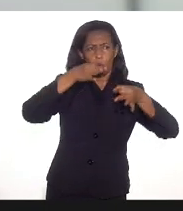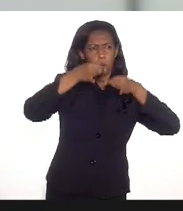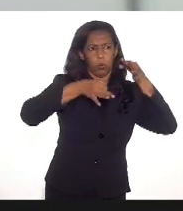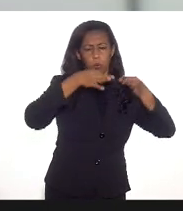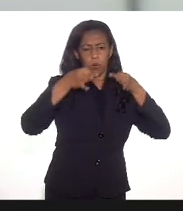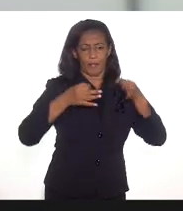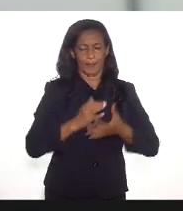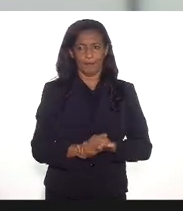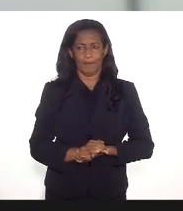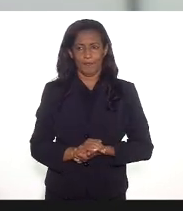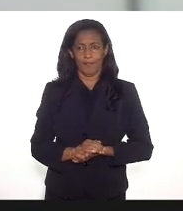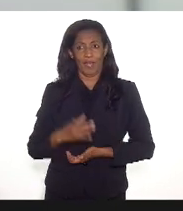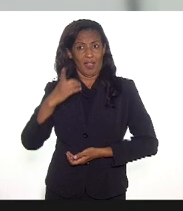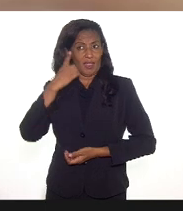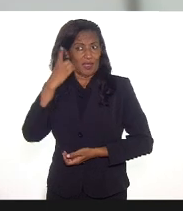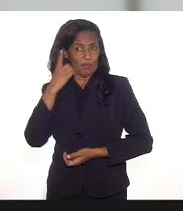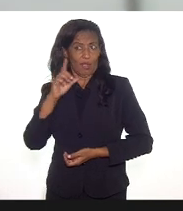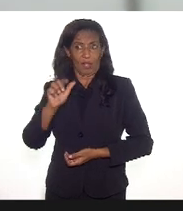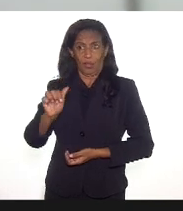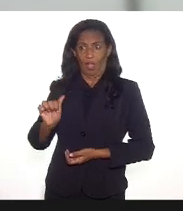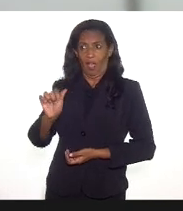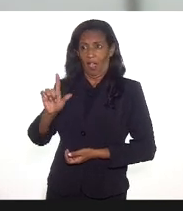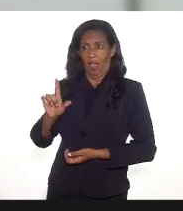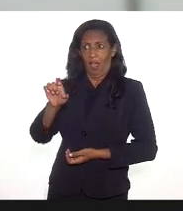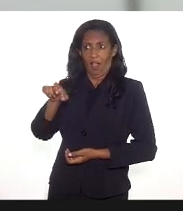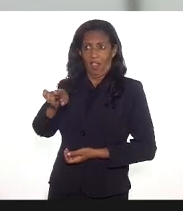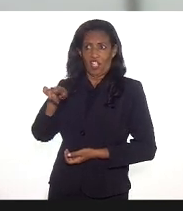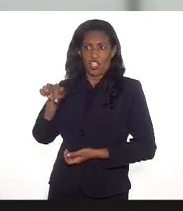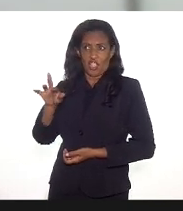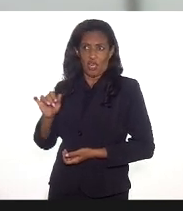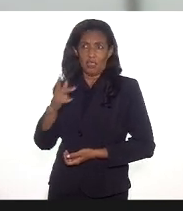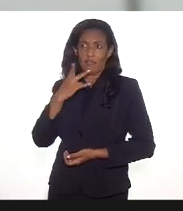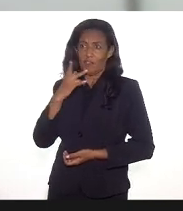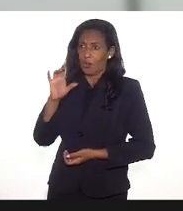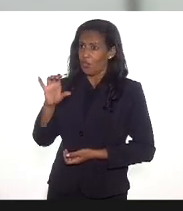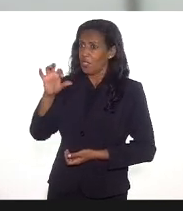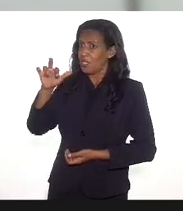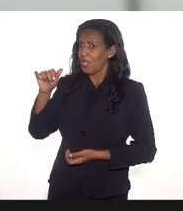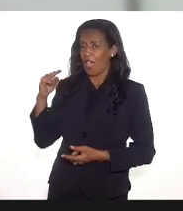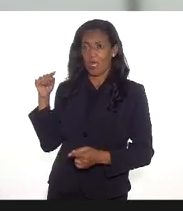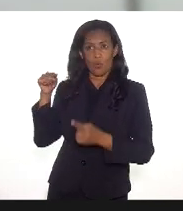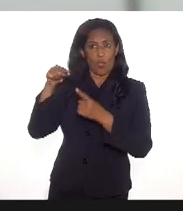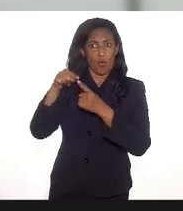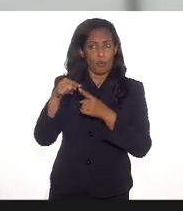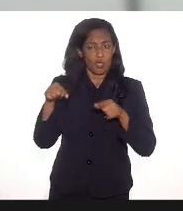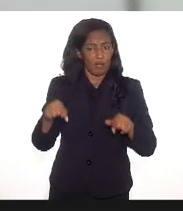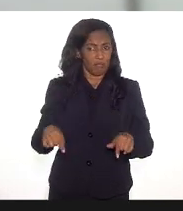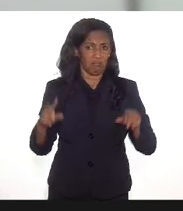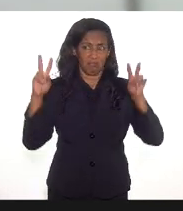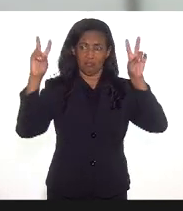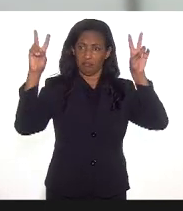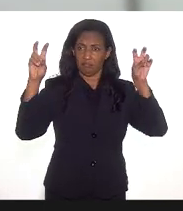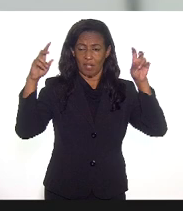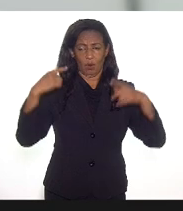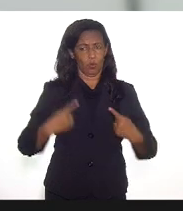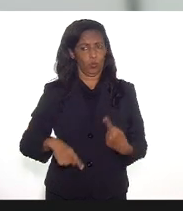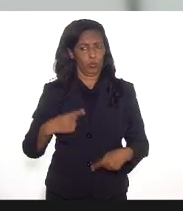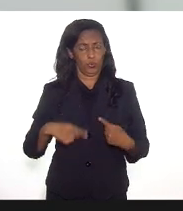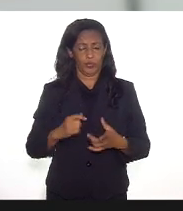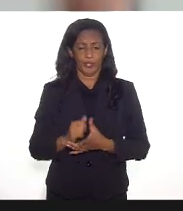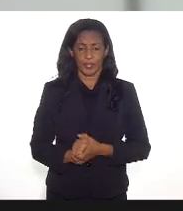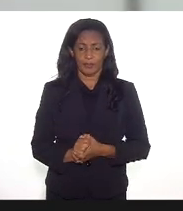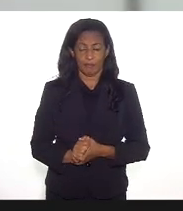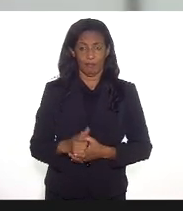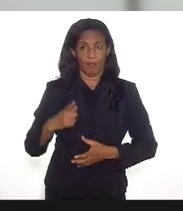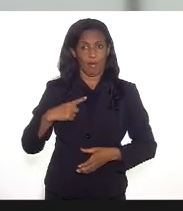O deputado Alexandre Freitas expressou as ideias dele sobre SEDAI, que não é objeto desse debate. Eu